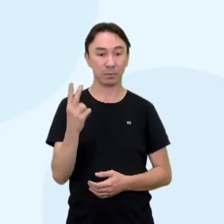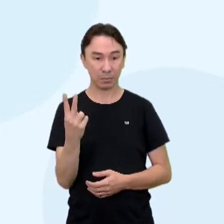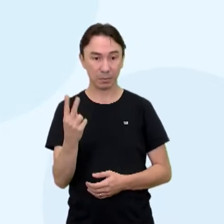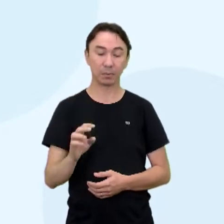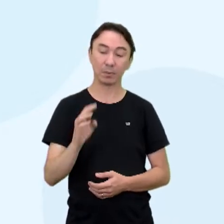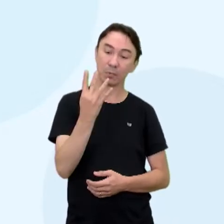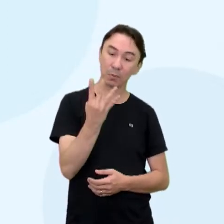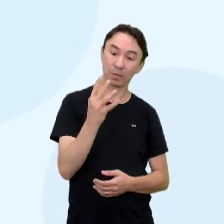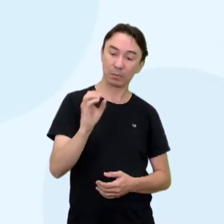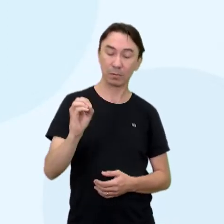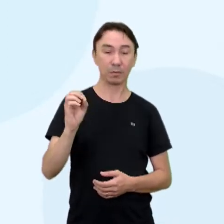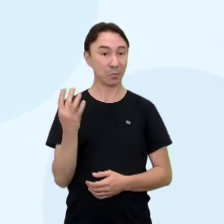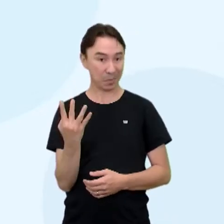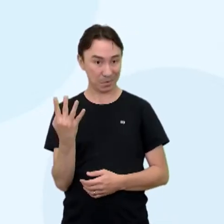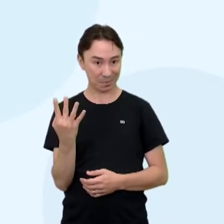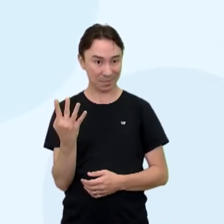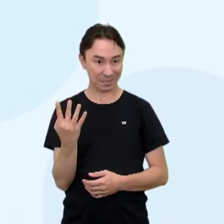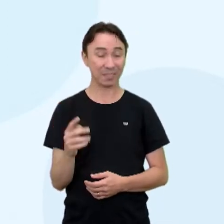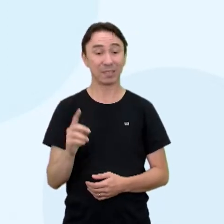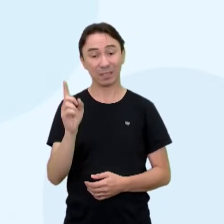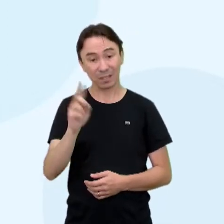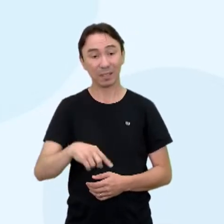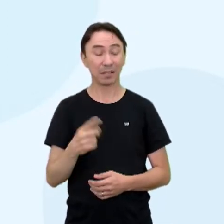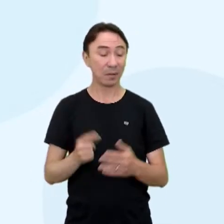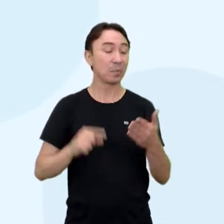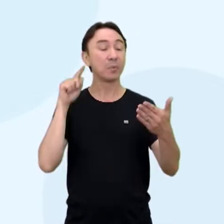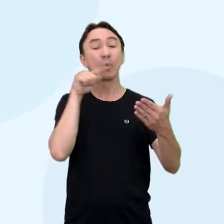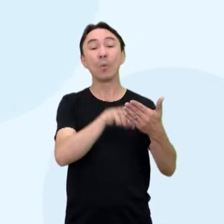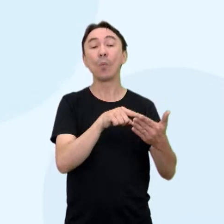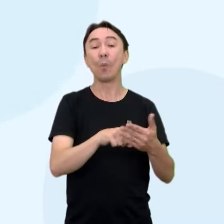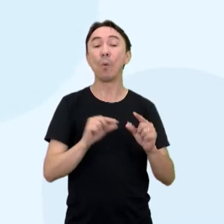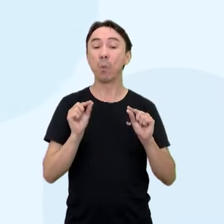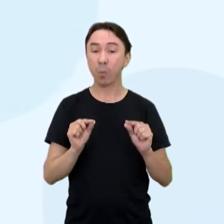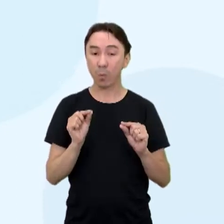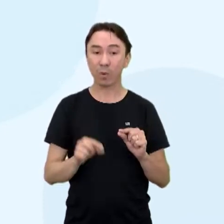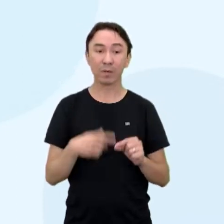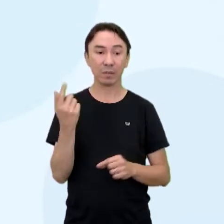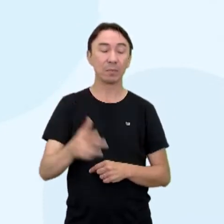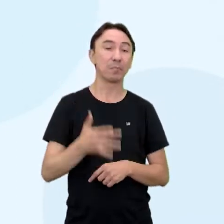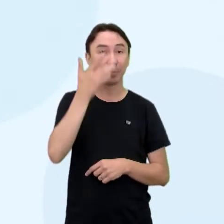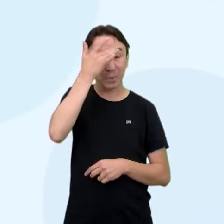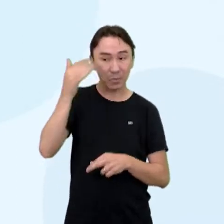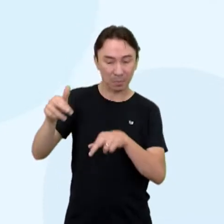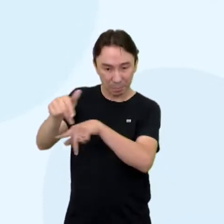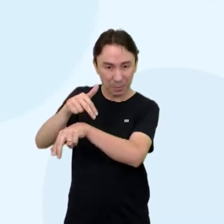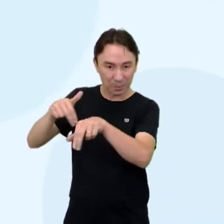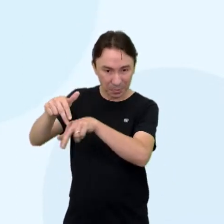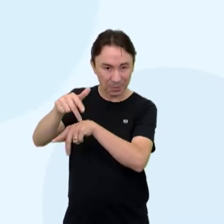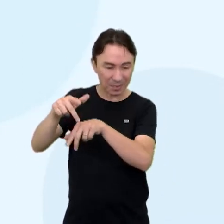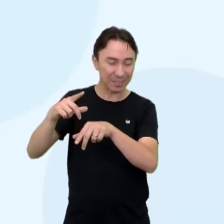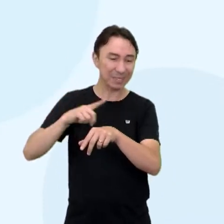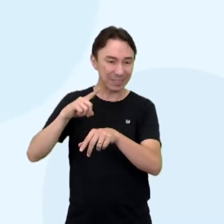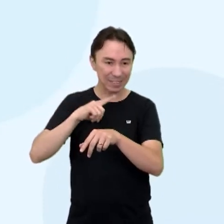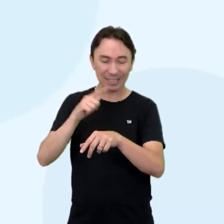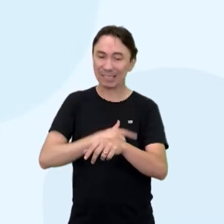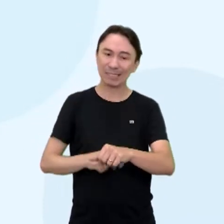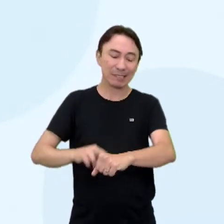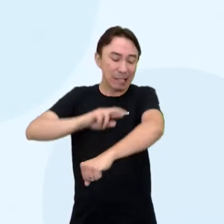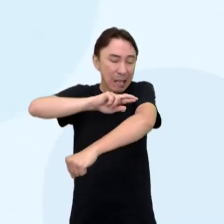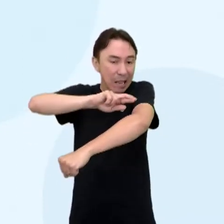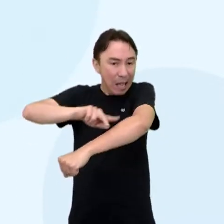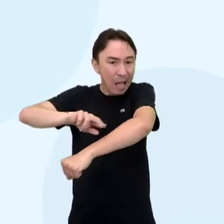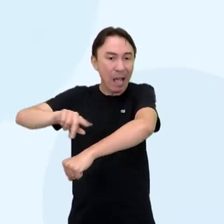inúmeras classificações da população brasileira por meio de suas características étnicas, raça e